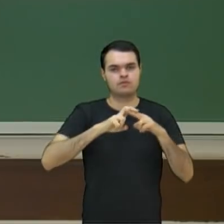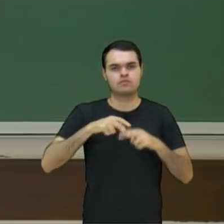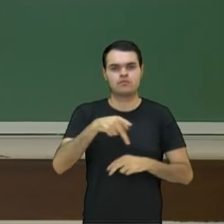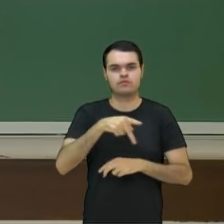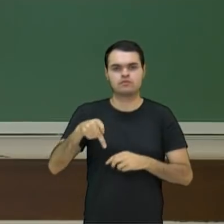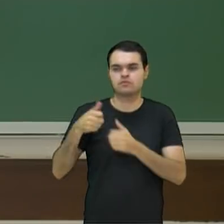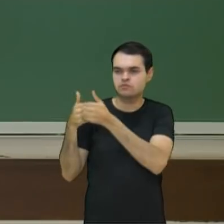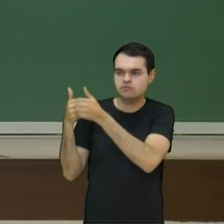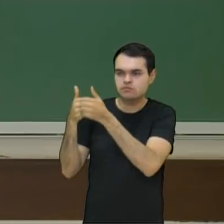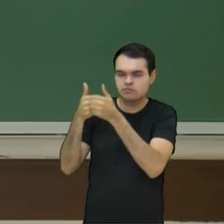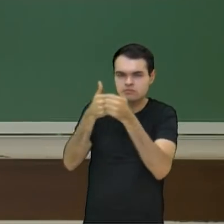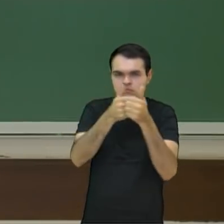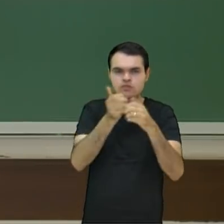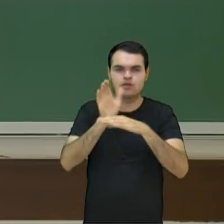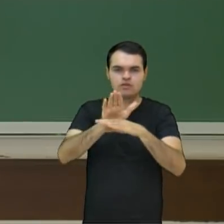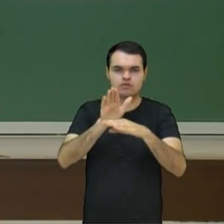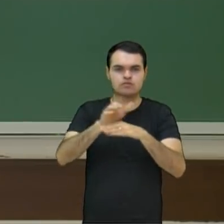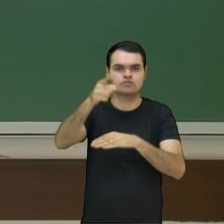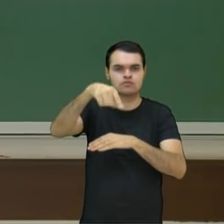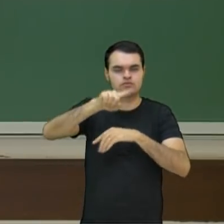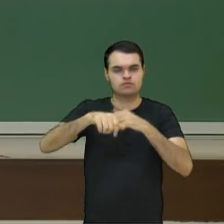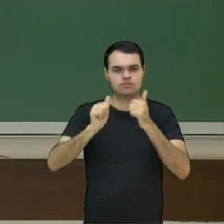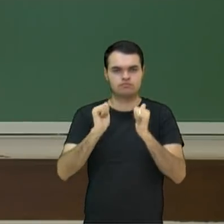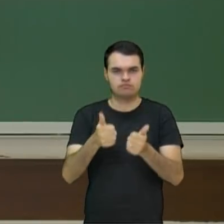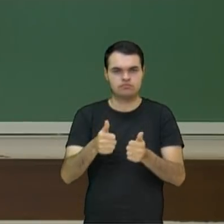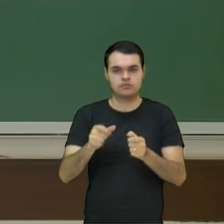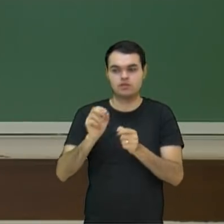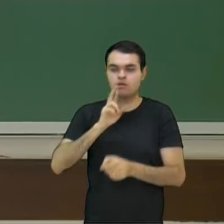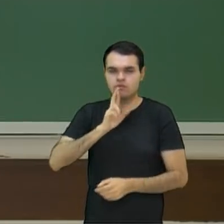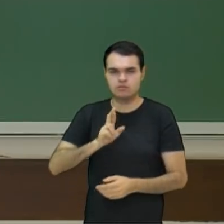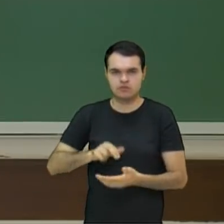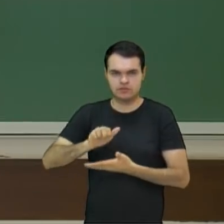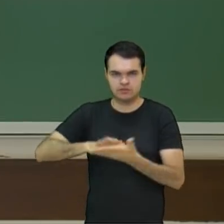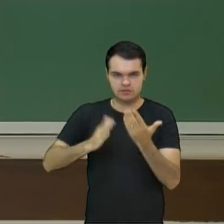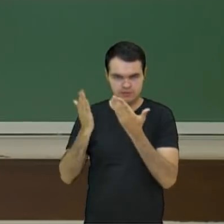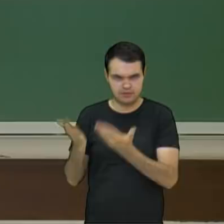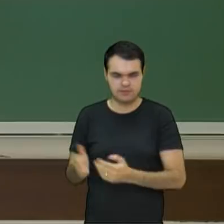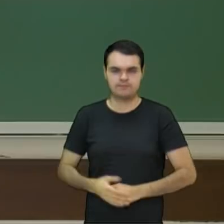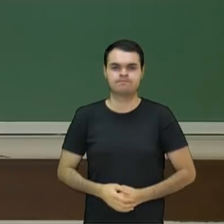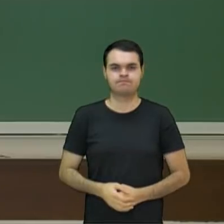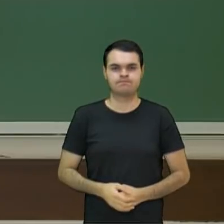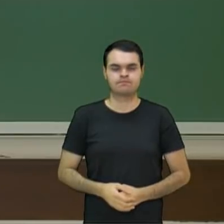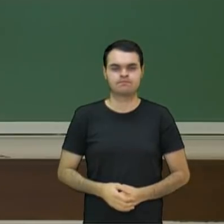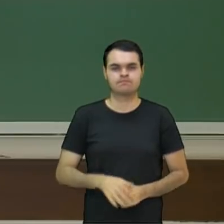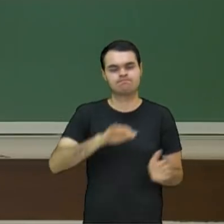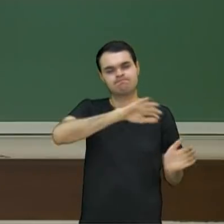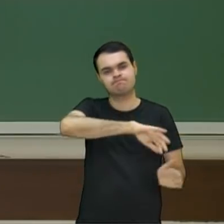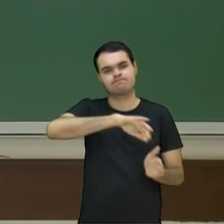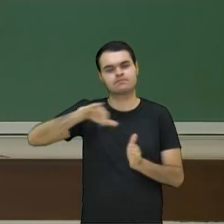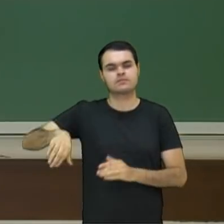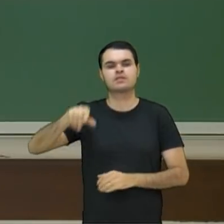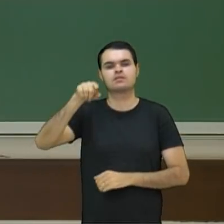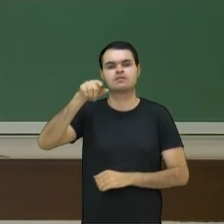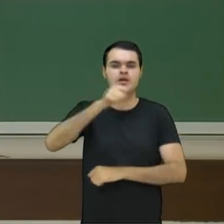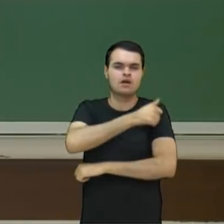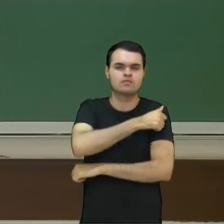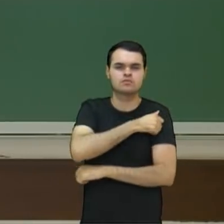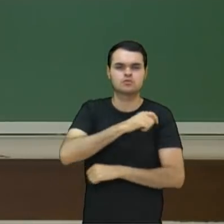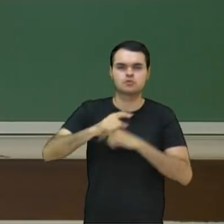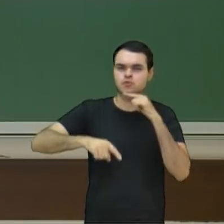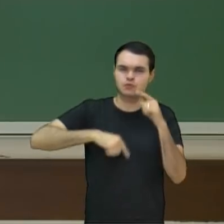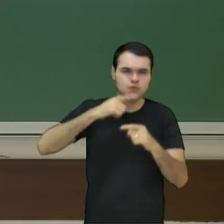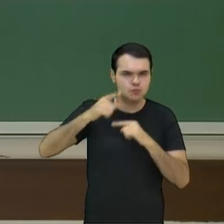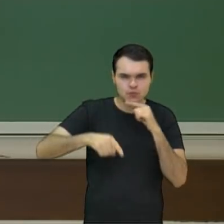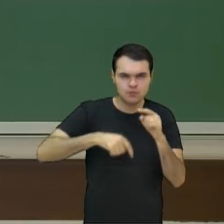professor poderá acompanhar o rendimento de vocês aí a partir da realização desses exercícios. Aquele aluno que não consegue acessar o aplicativo ou que